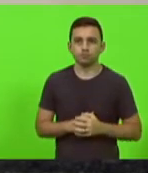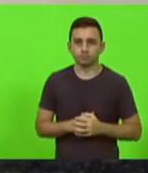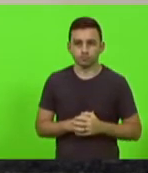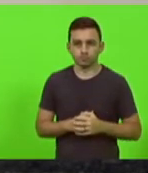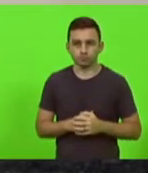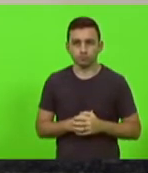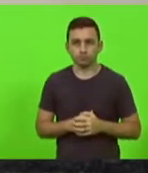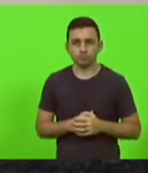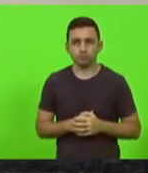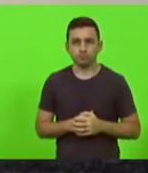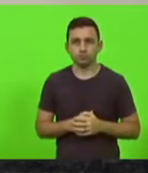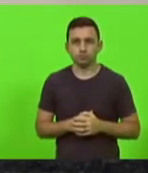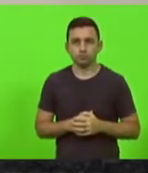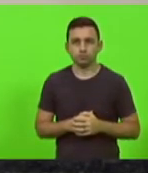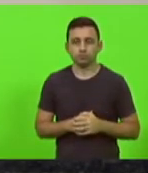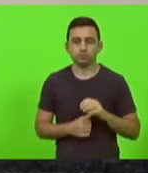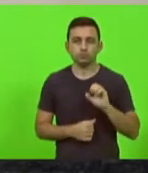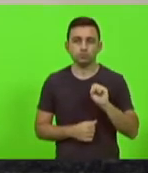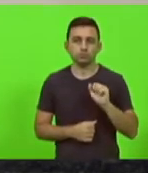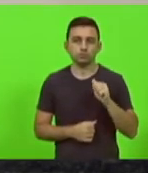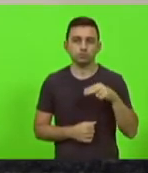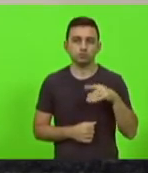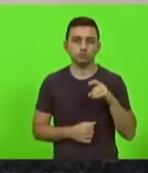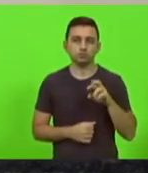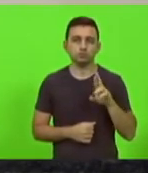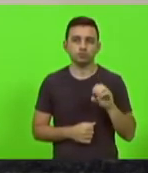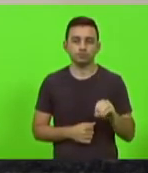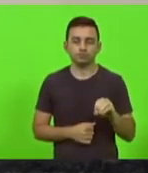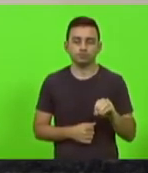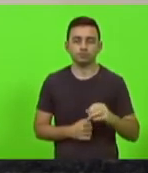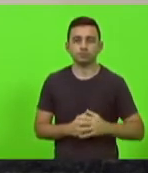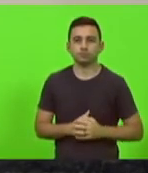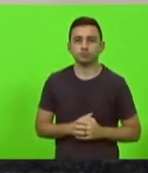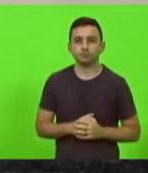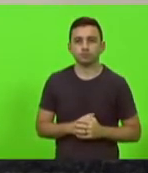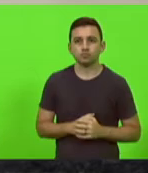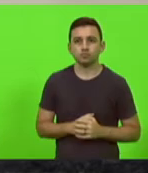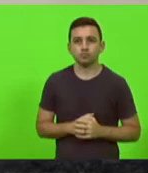Sincofaz, Sandro Medeiros da Silva.